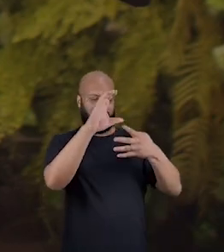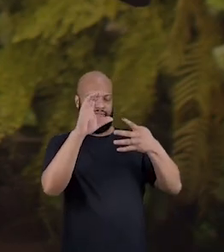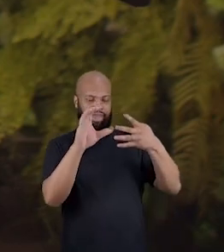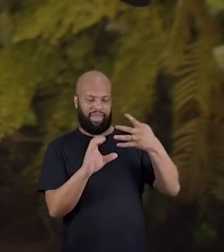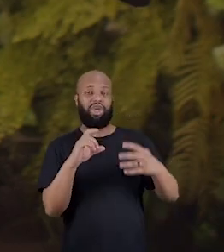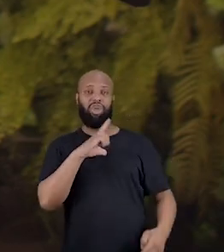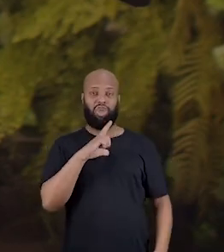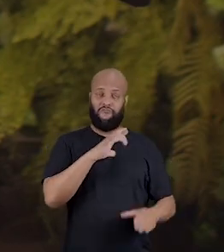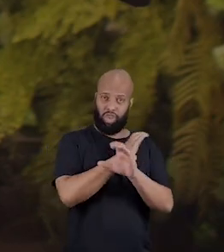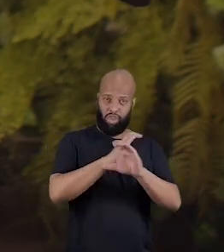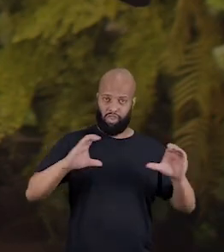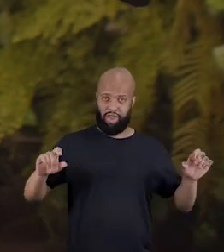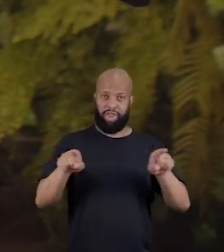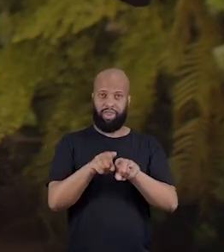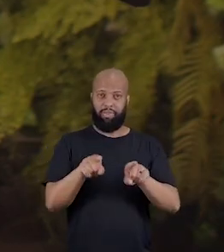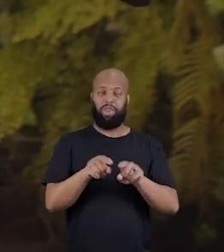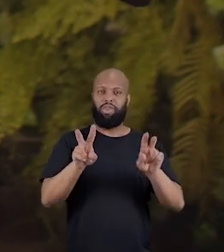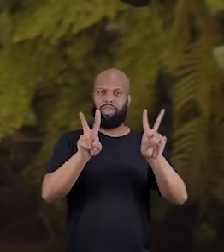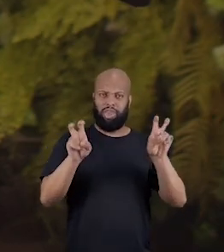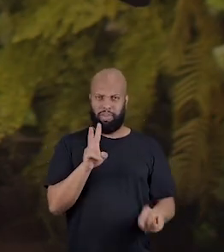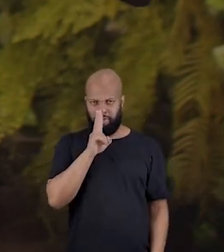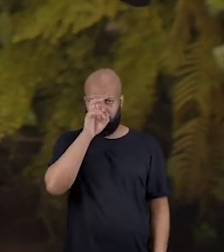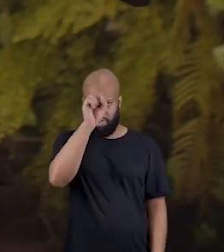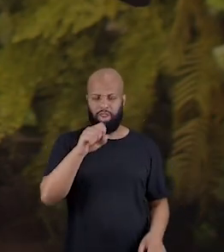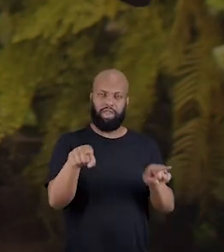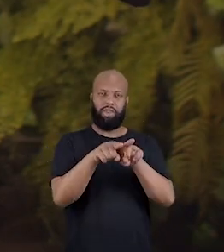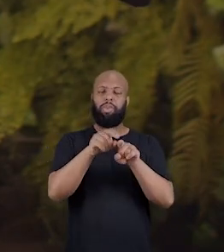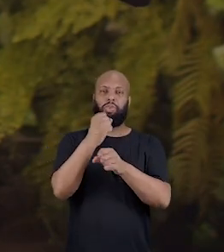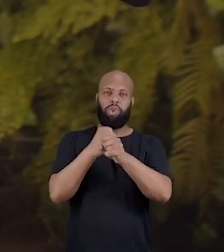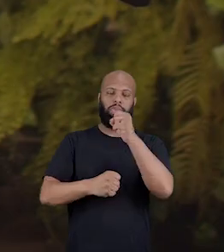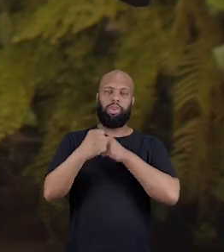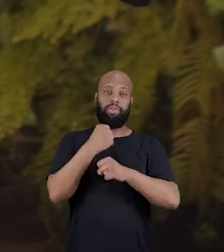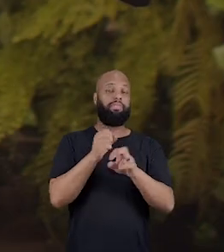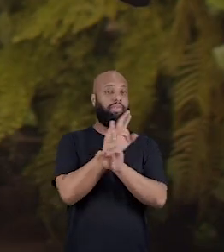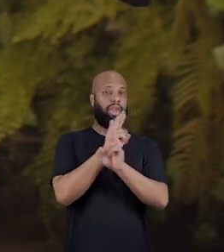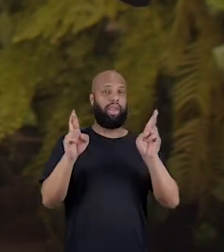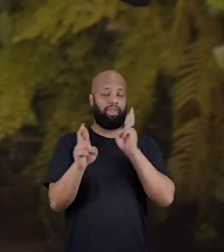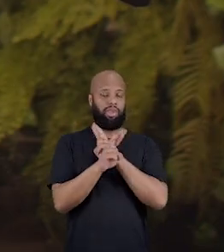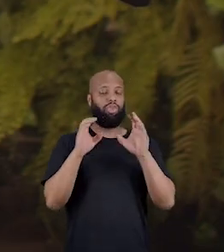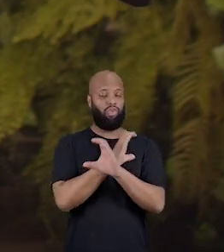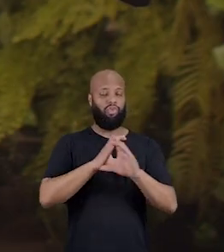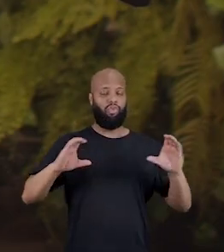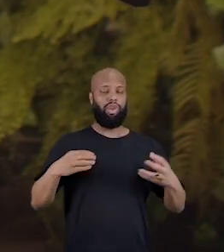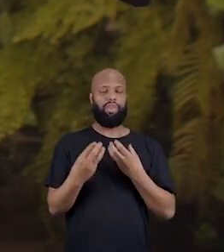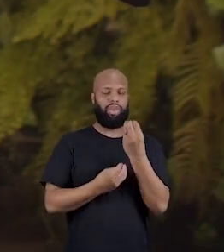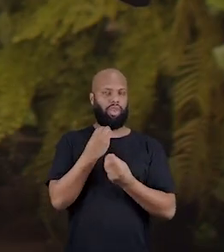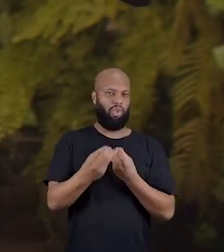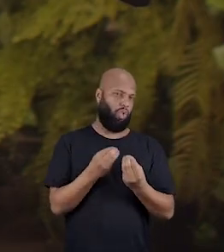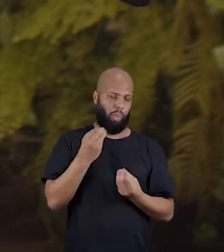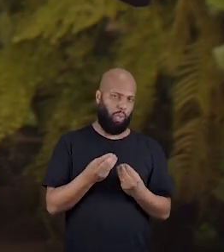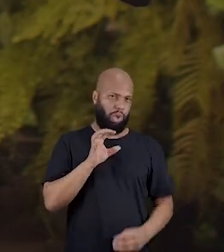entre os Cs, né, sobre a confiança, que é um tema que a gente trabalhou forte também no ano passado, sobre relações de confiança, construção